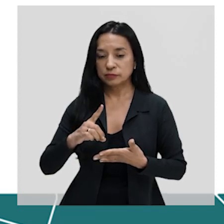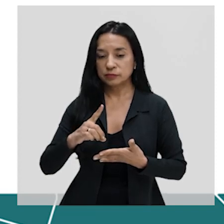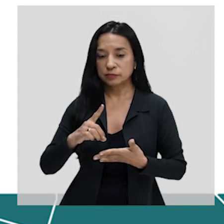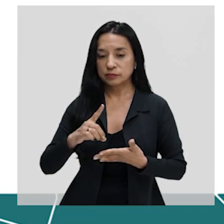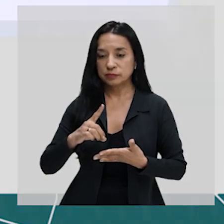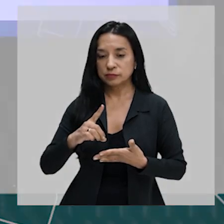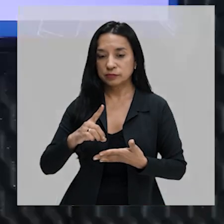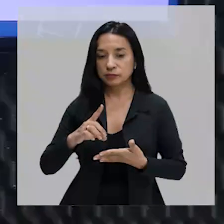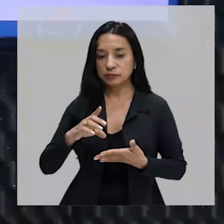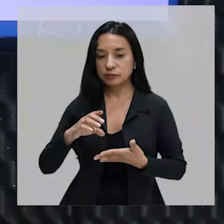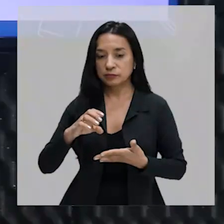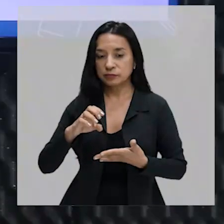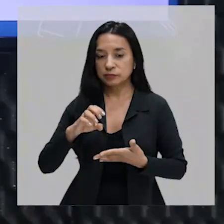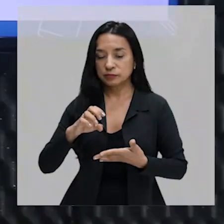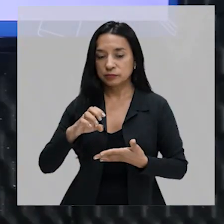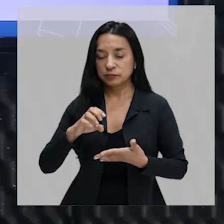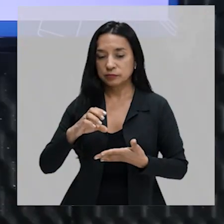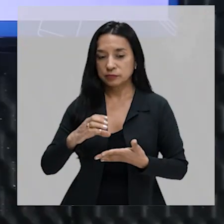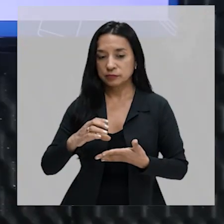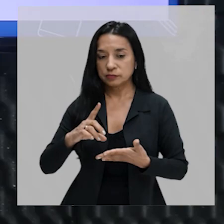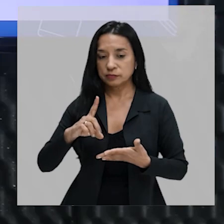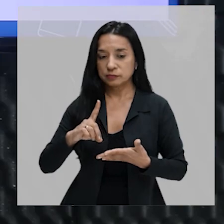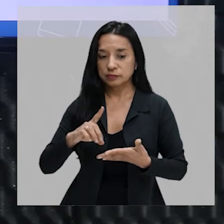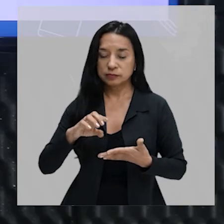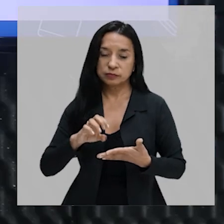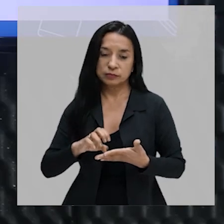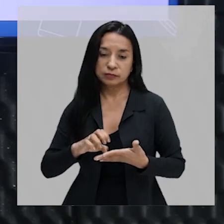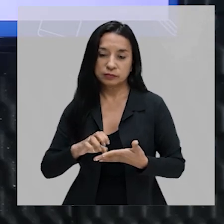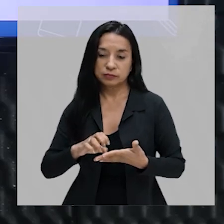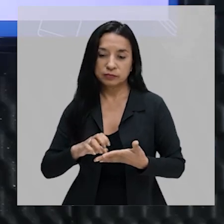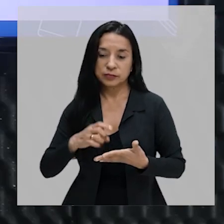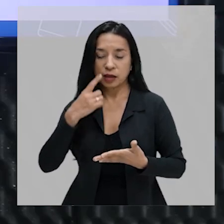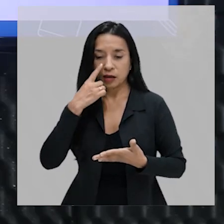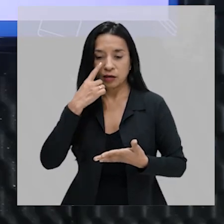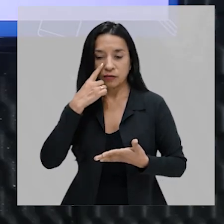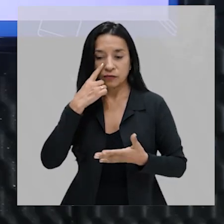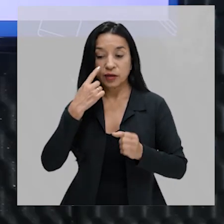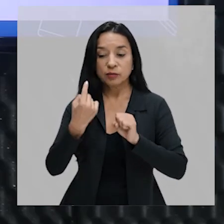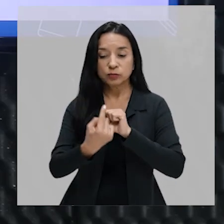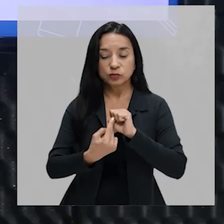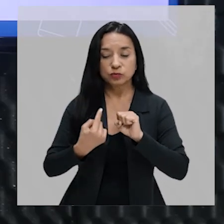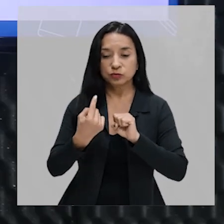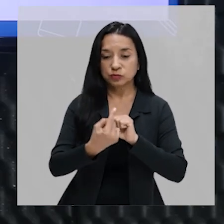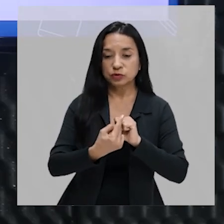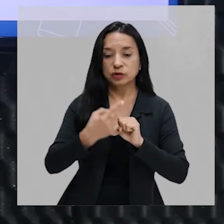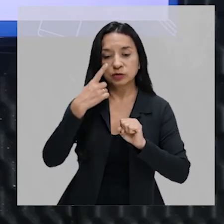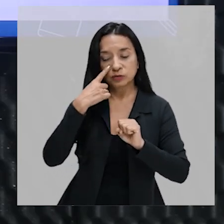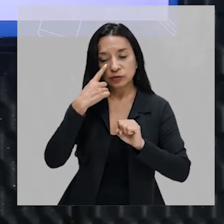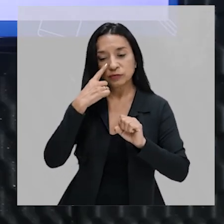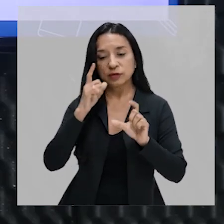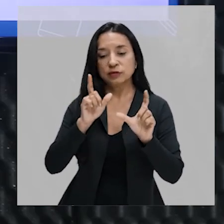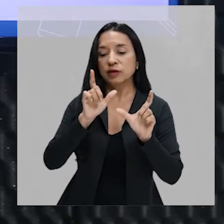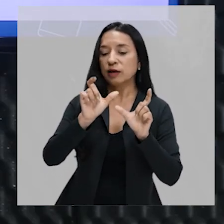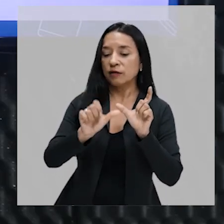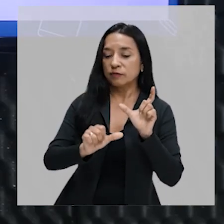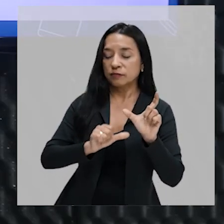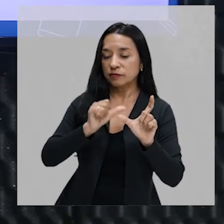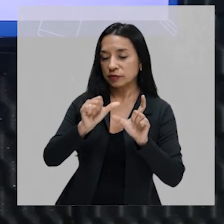esperanças? Aí nós identificamos o sujeito e vamos ver a flexão do